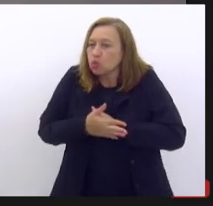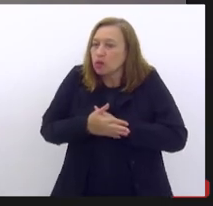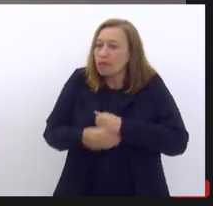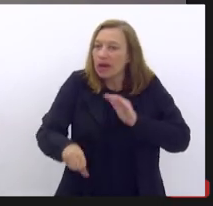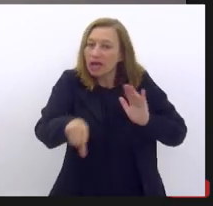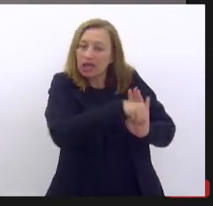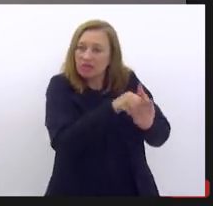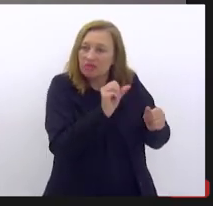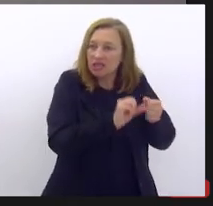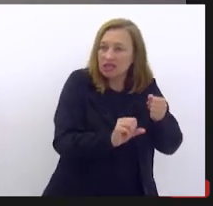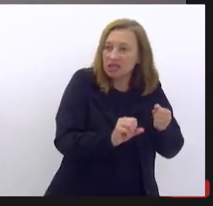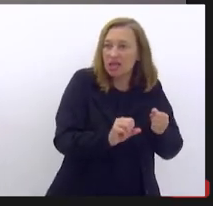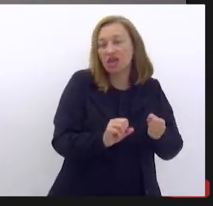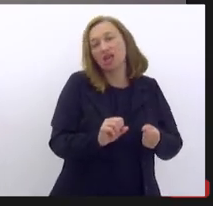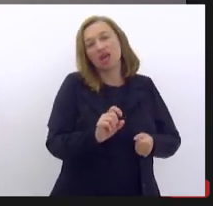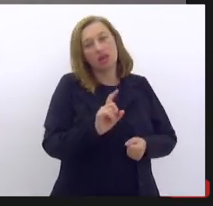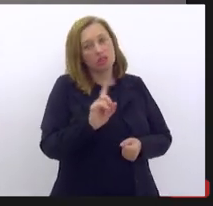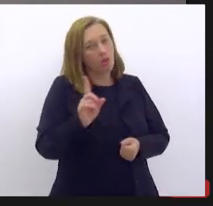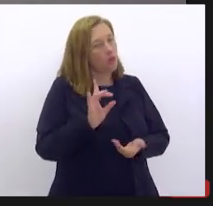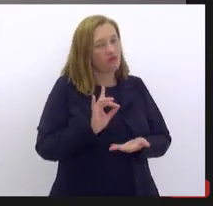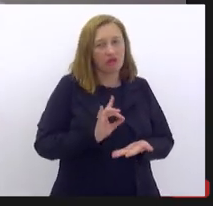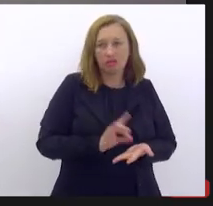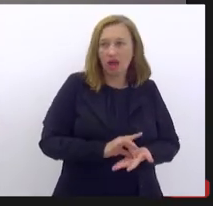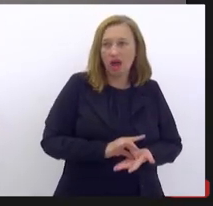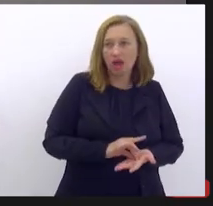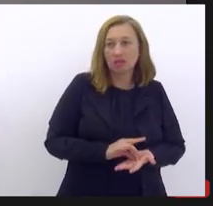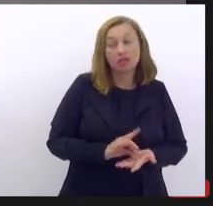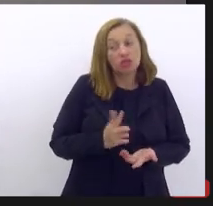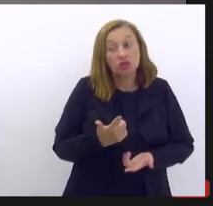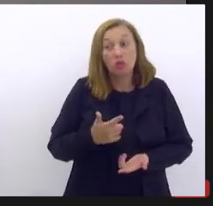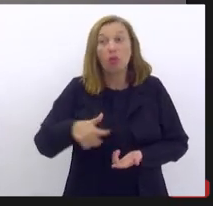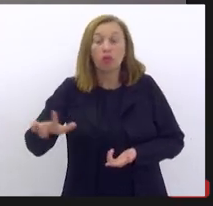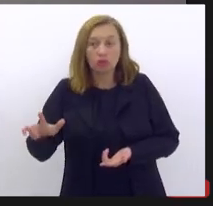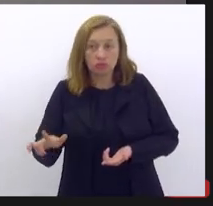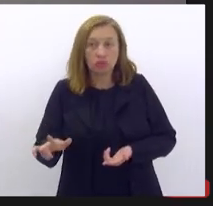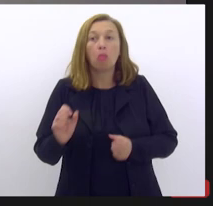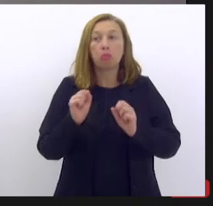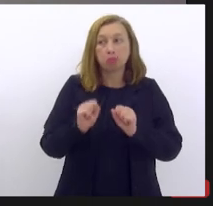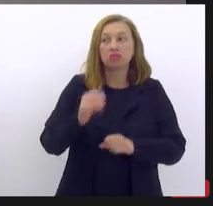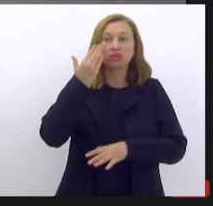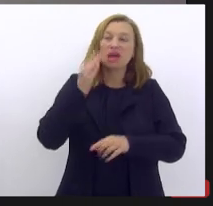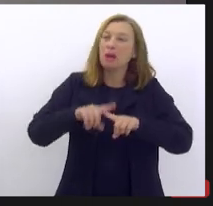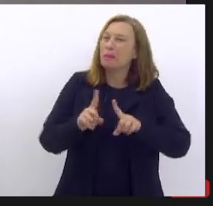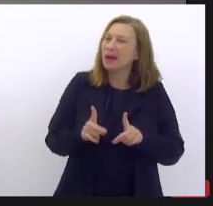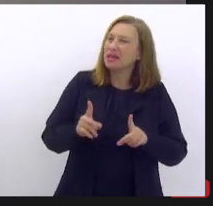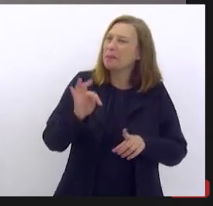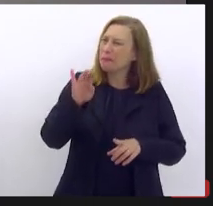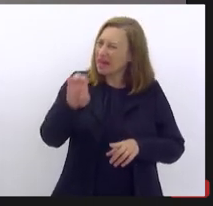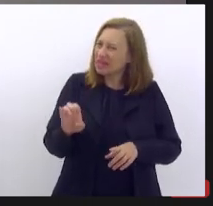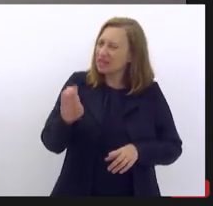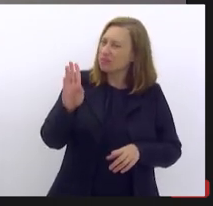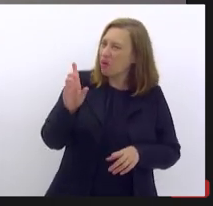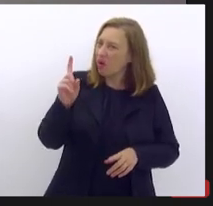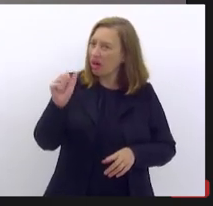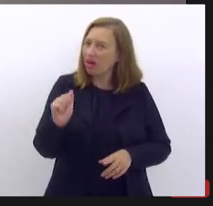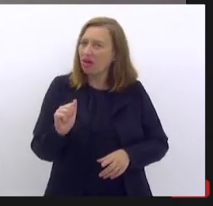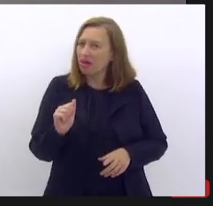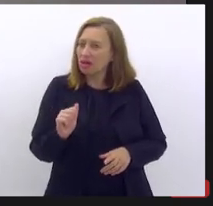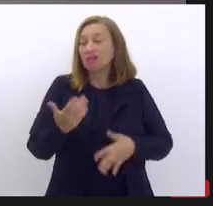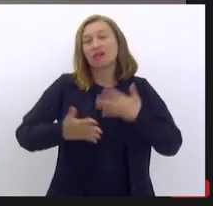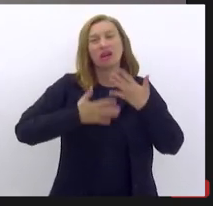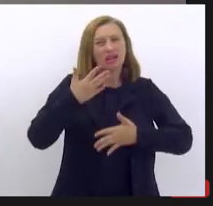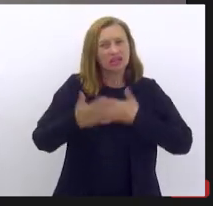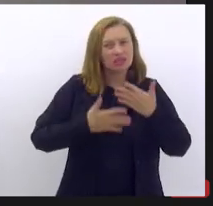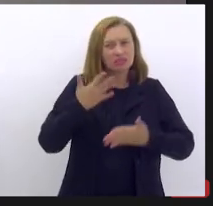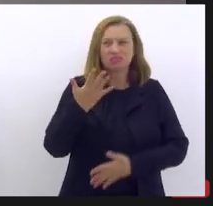delito, isso é uma inverdade. Se fosse de outra forma, né, até poderia entender, mas logo o bate-bola, que alegria, vamos dizer assim,